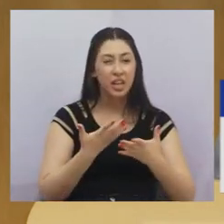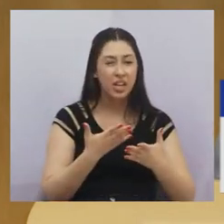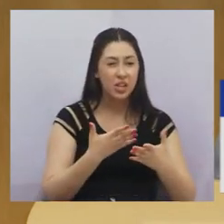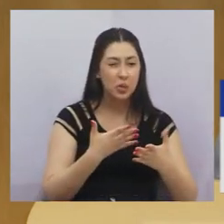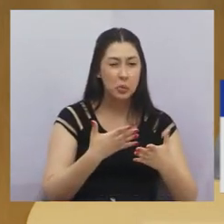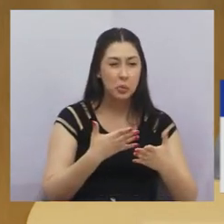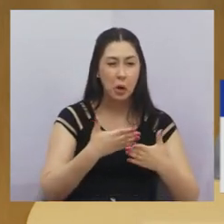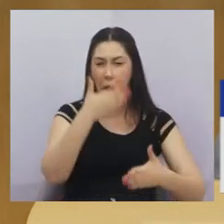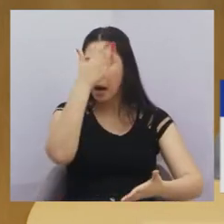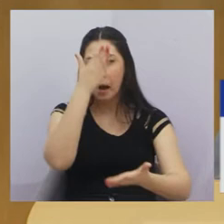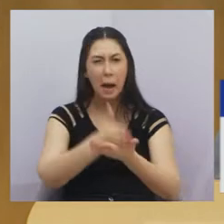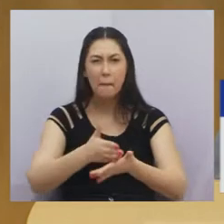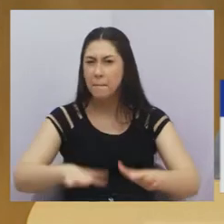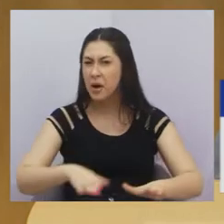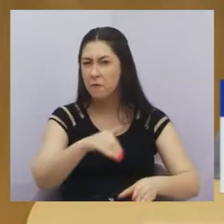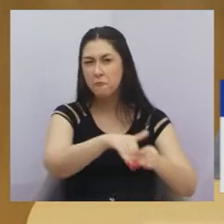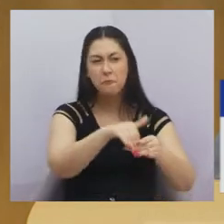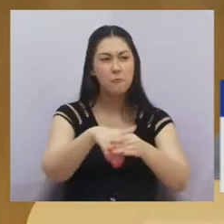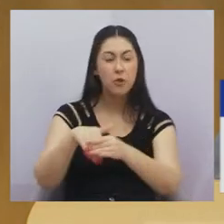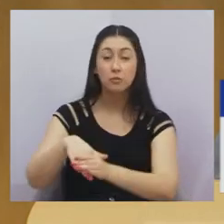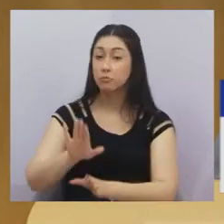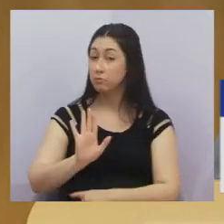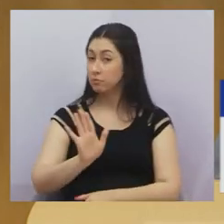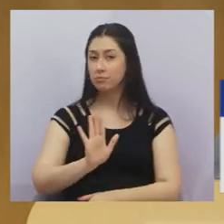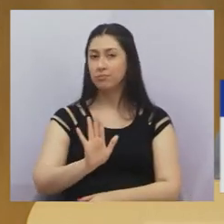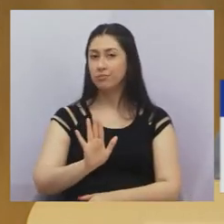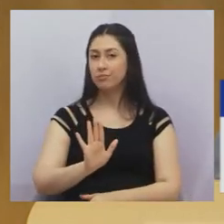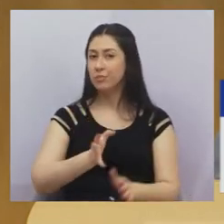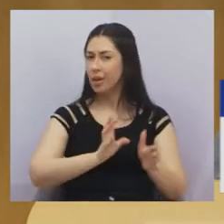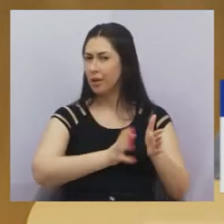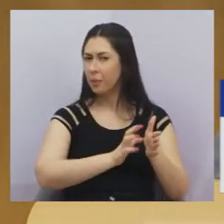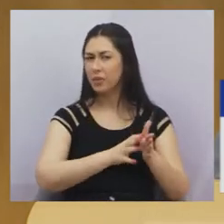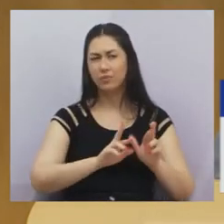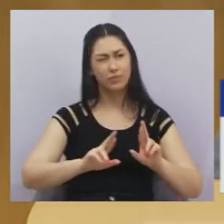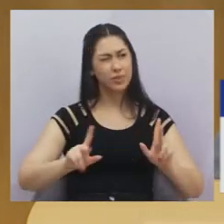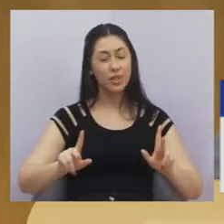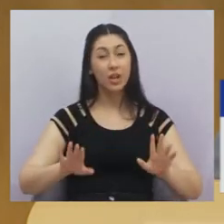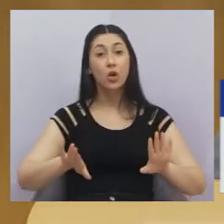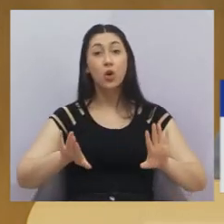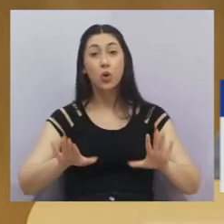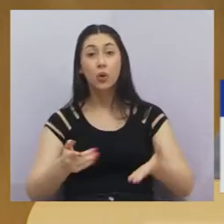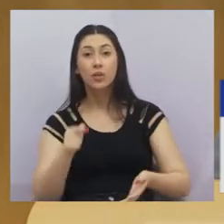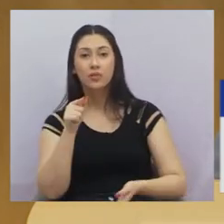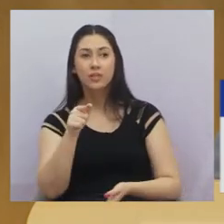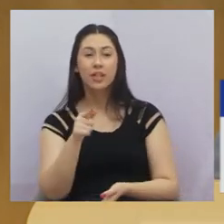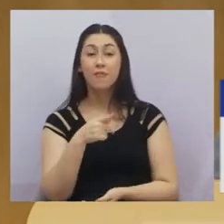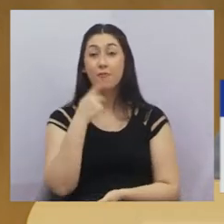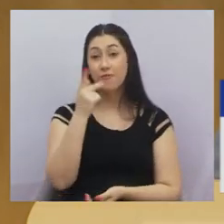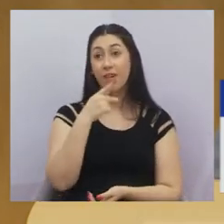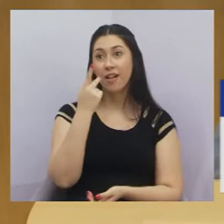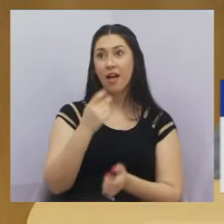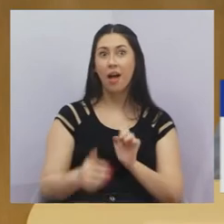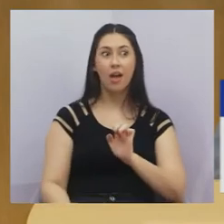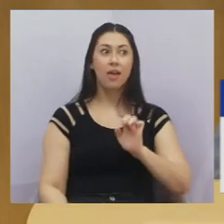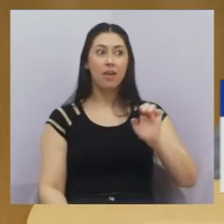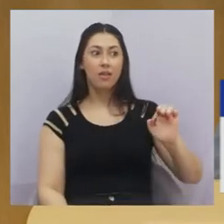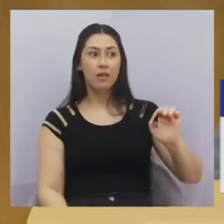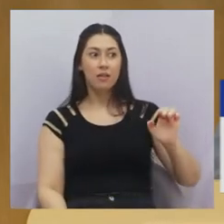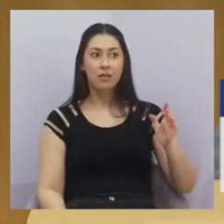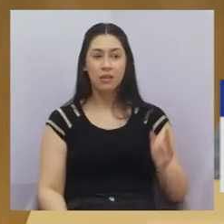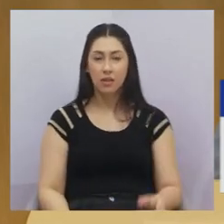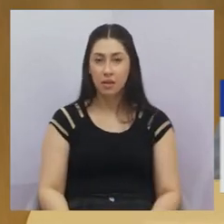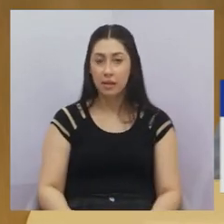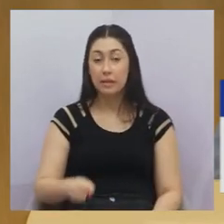dos brasileiros, a esquerda não pensa assim. Então, toda vez que Vossa Excelência mencionar a esquerda, né, e